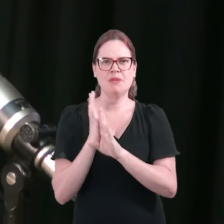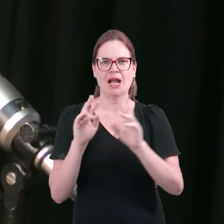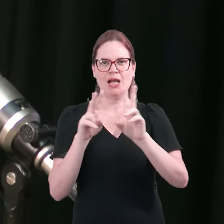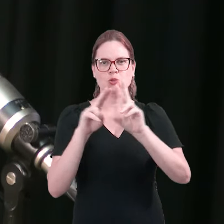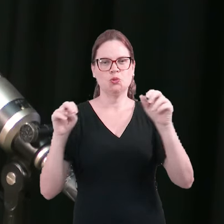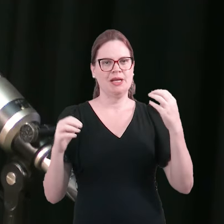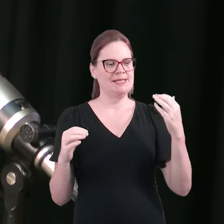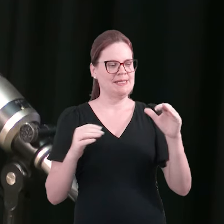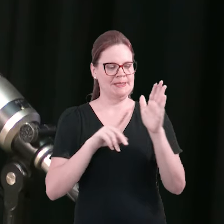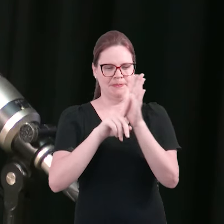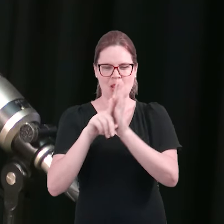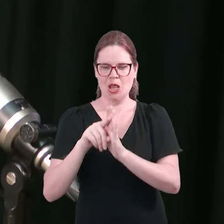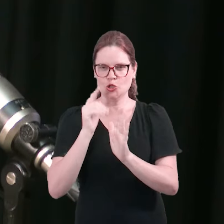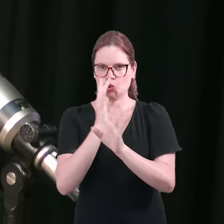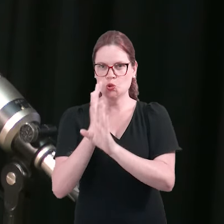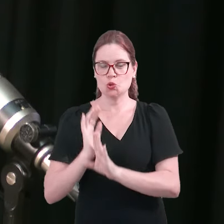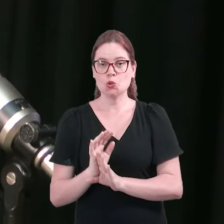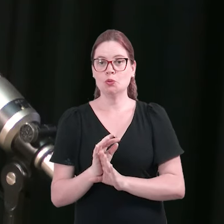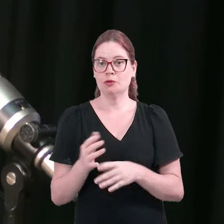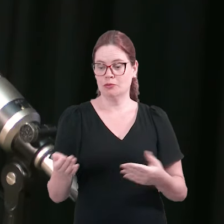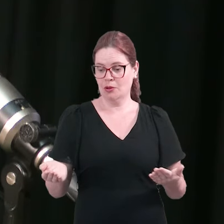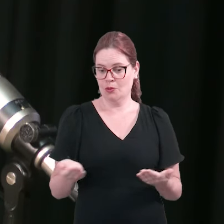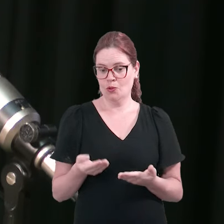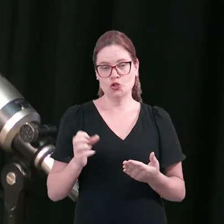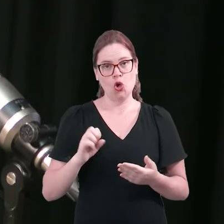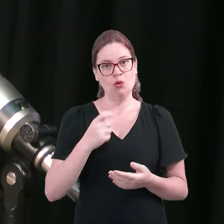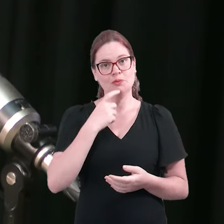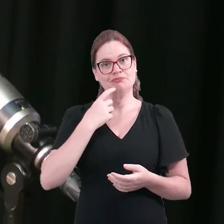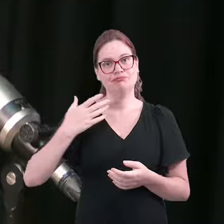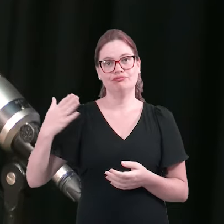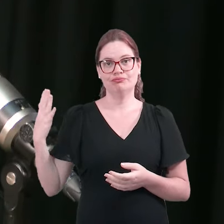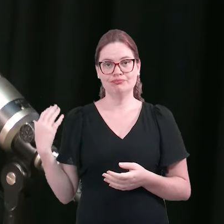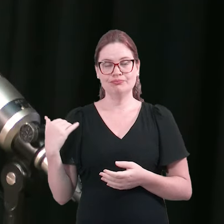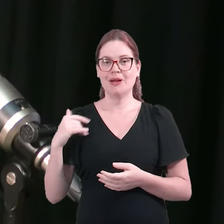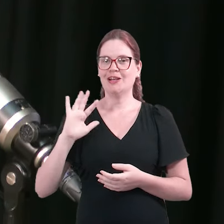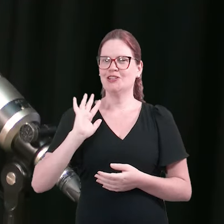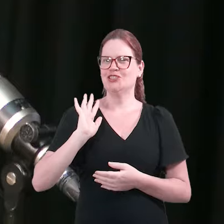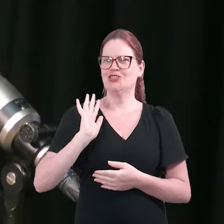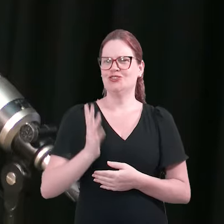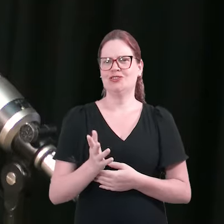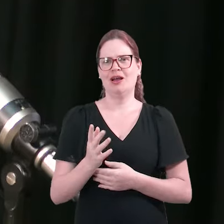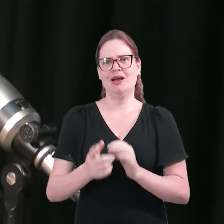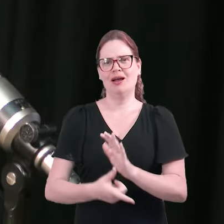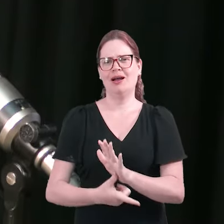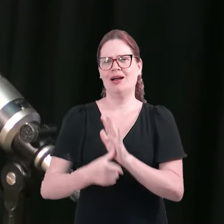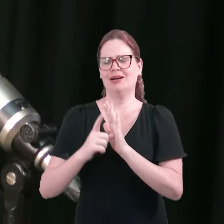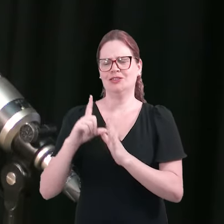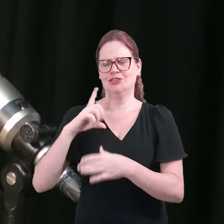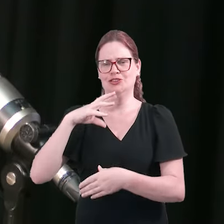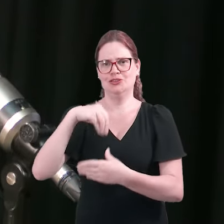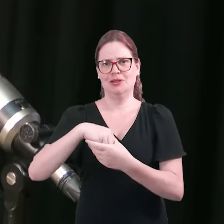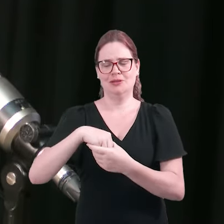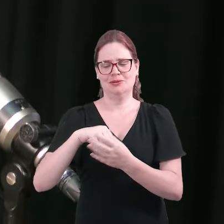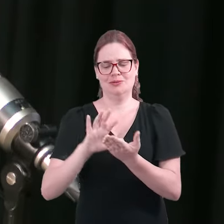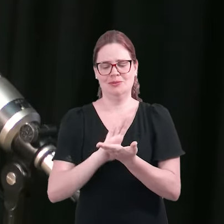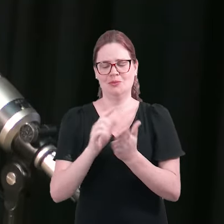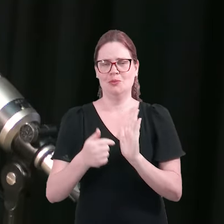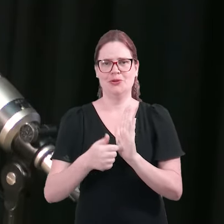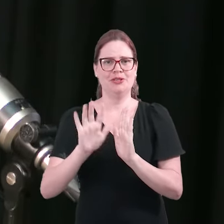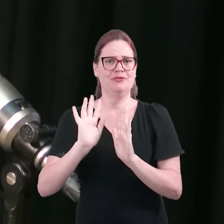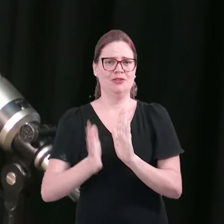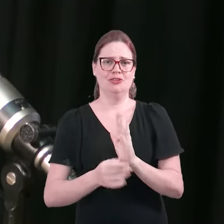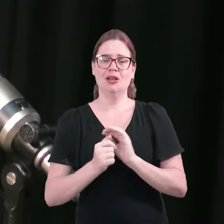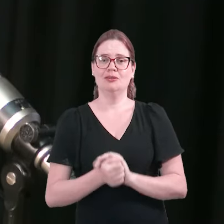na ciência nos dias atuais ou há pouco tempo atrás que já estavam descritas na palavra de Deus. É